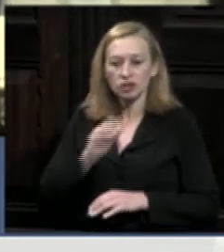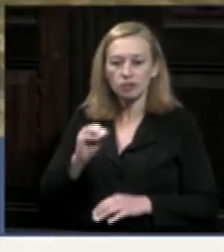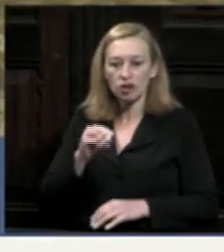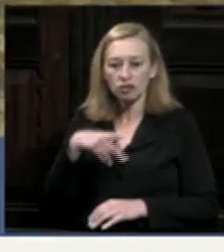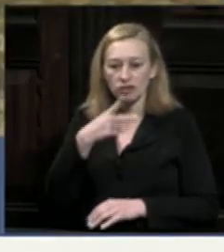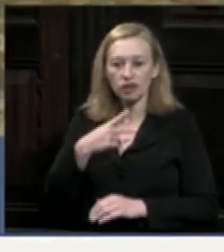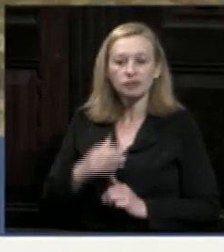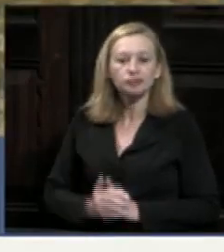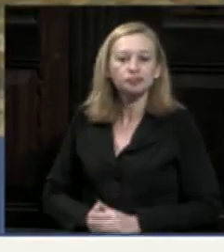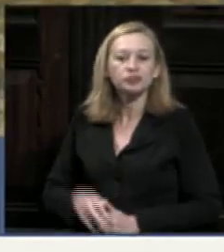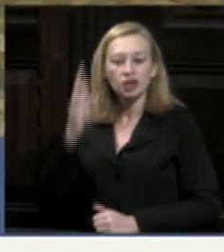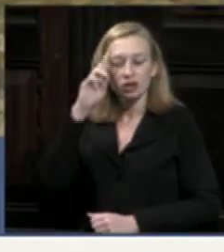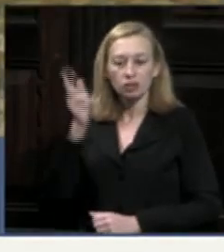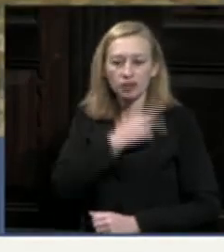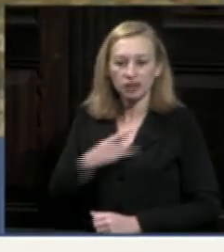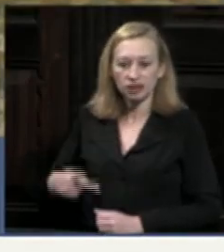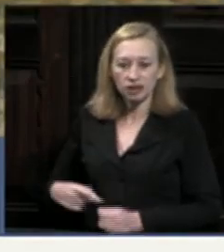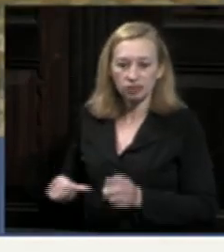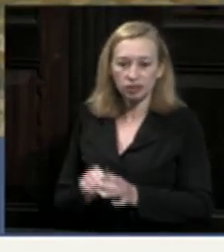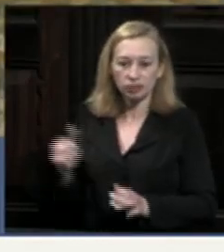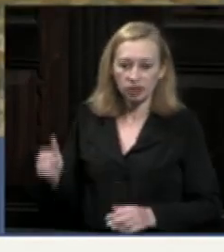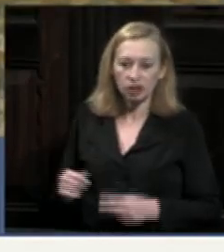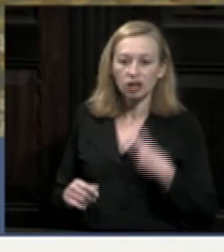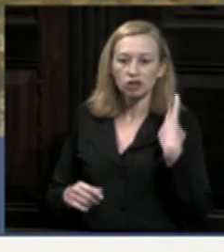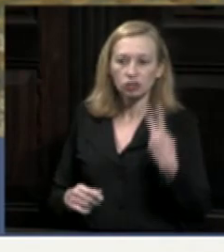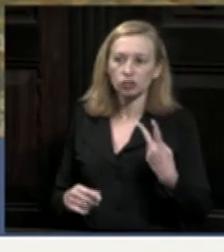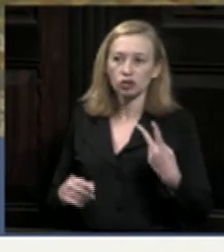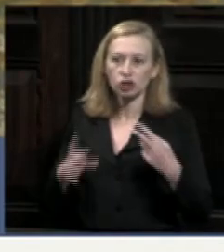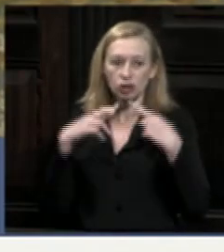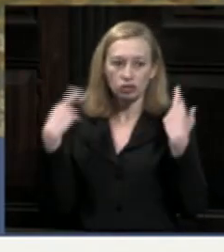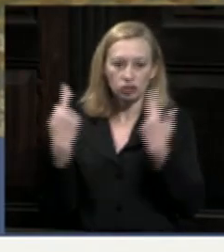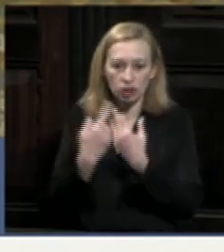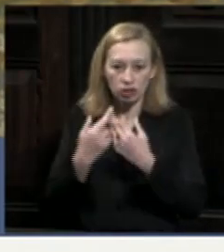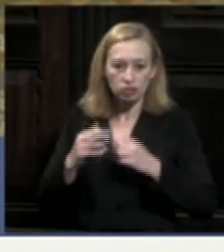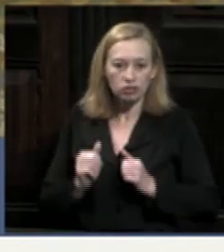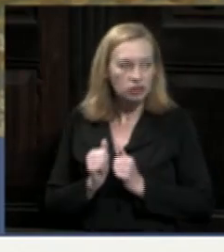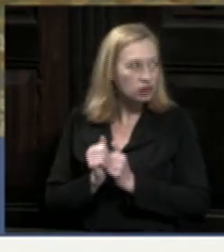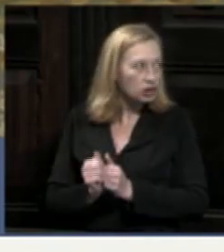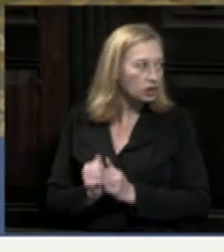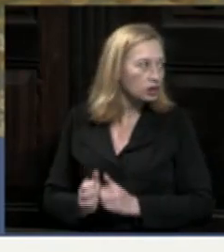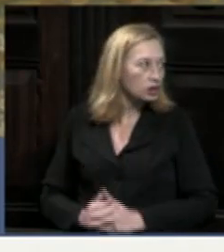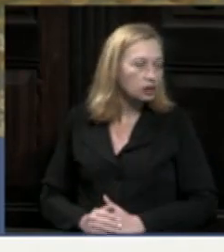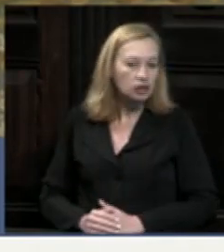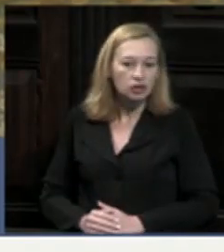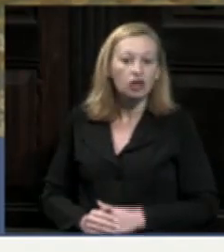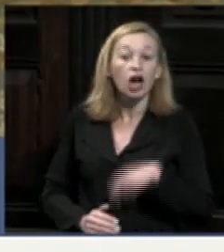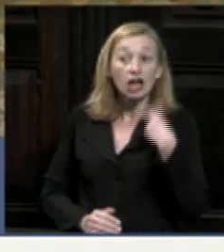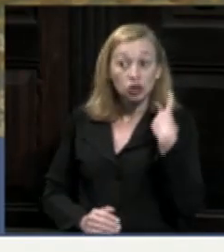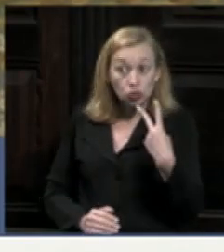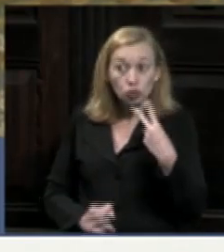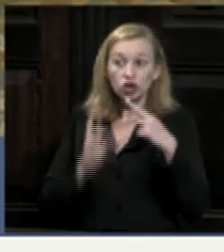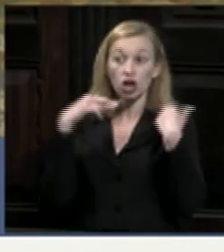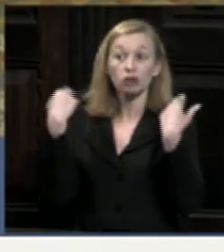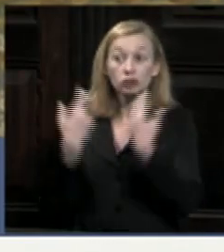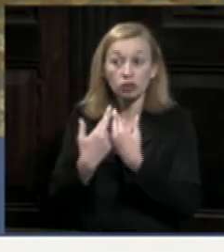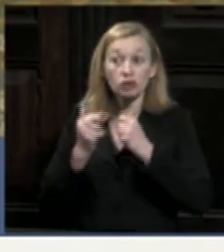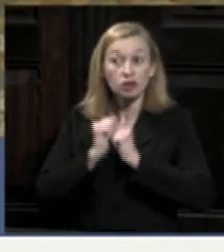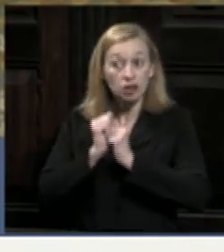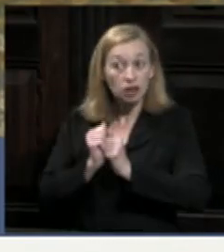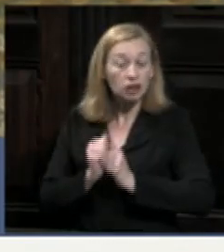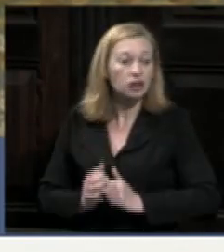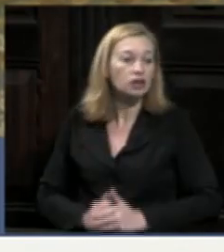presidente é que há duas sessões seguidas marquinhos a duas sessões seguidas